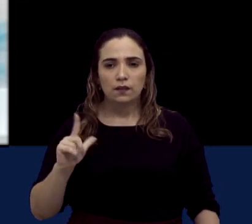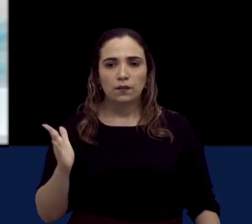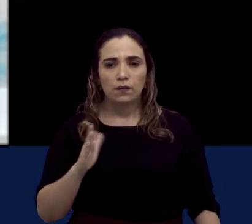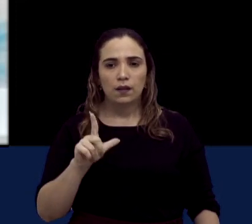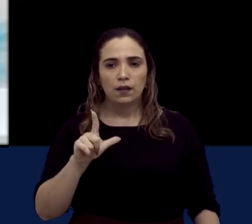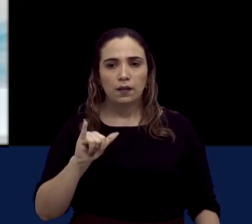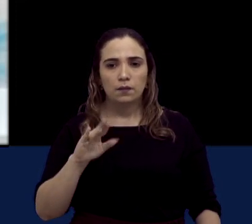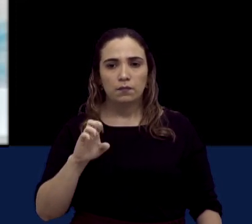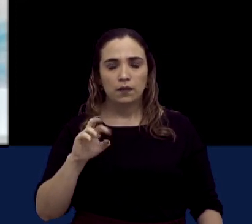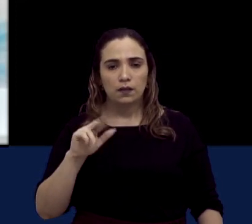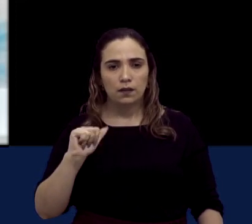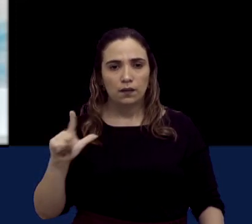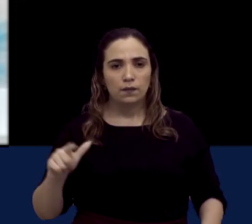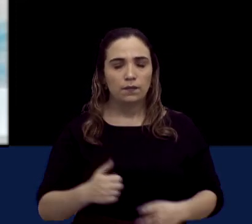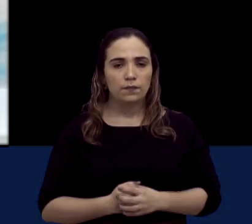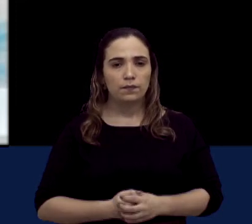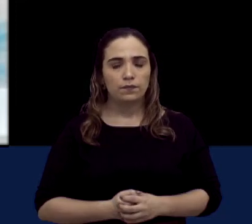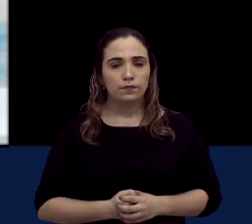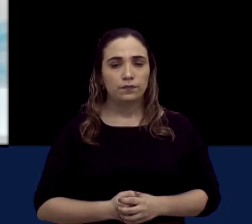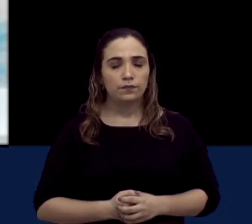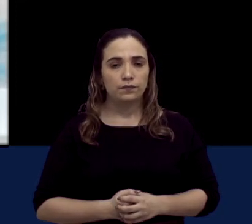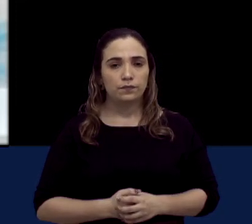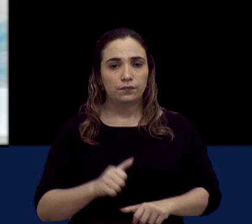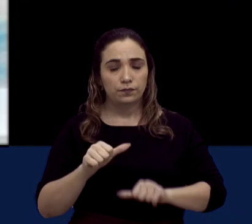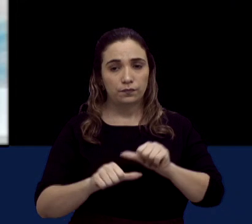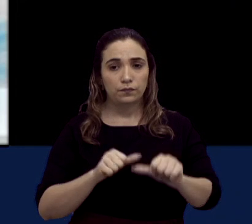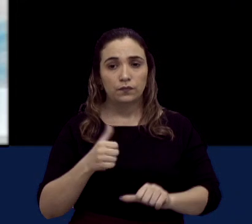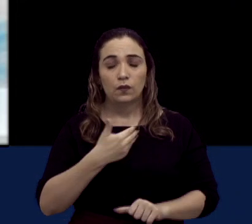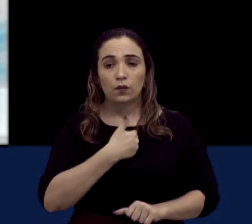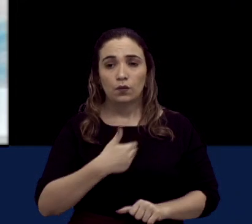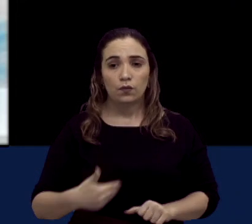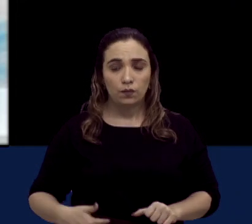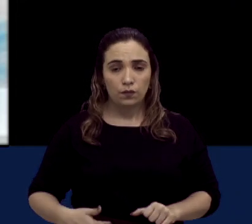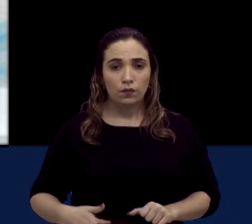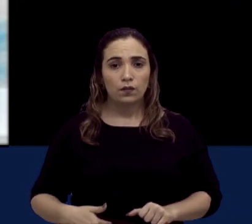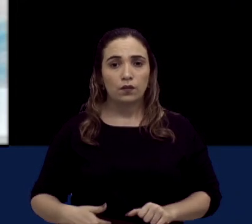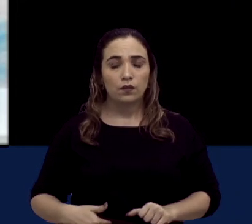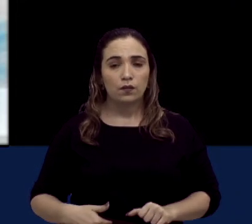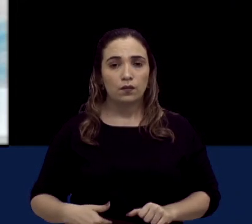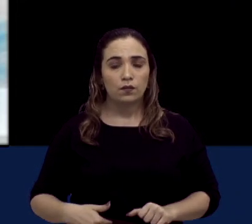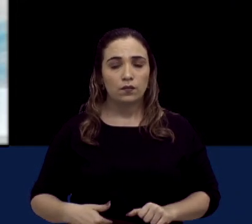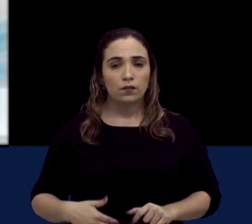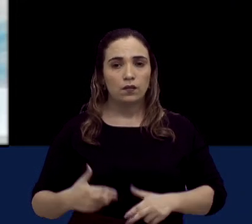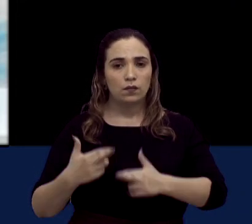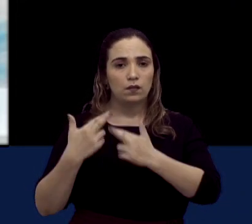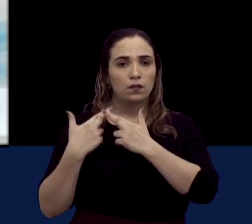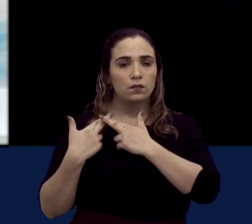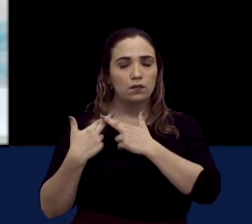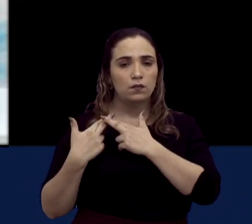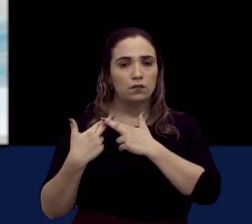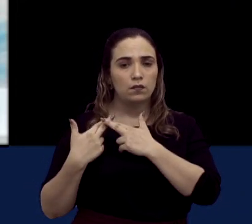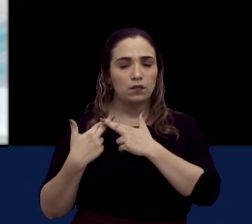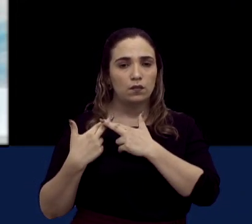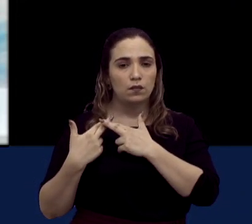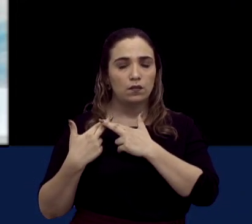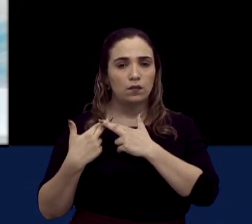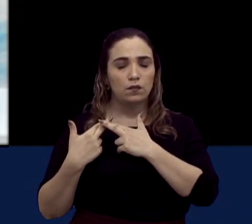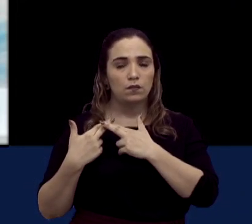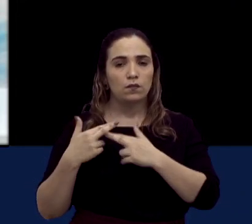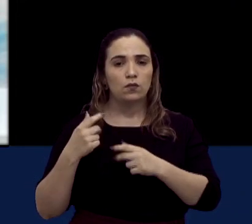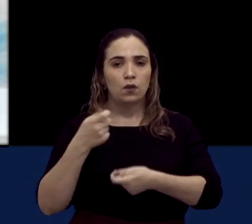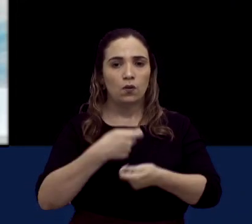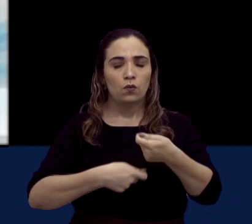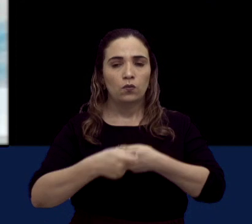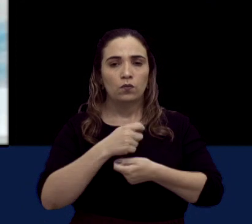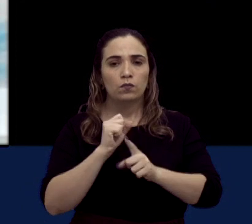social-liberal. Na reforma, o Estado ele deixa de ser responsável direto pelo desenvolvimento econômico